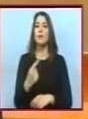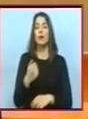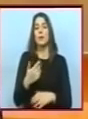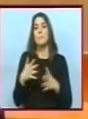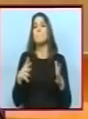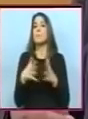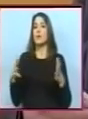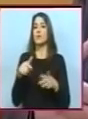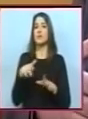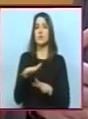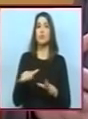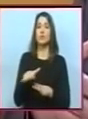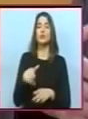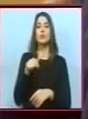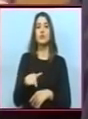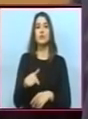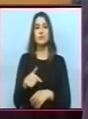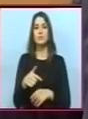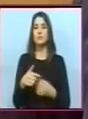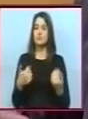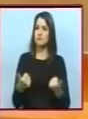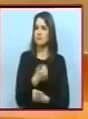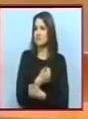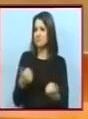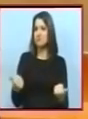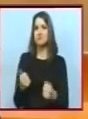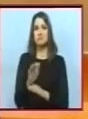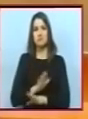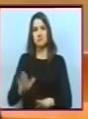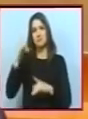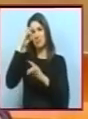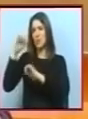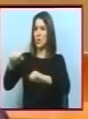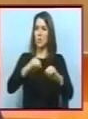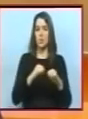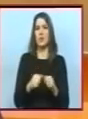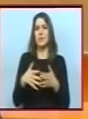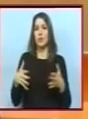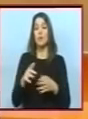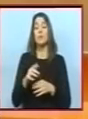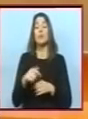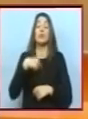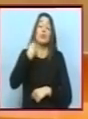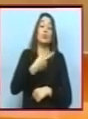dos casos, são situações perfeitamente pacíficas e consensuais. E depois há os outros casos em